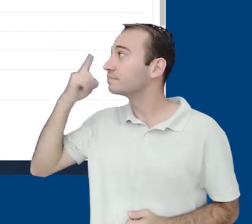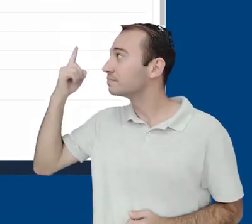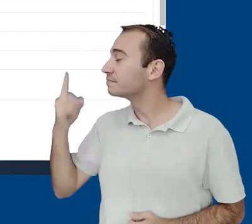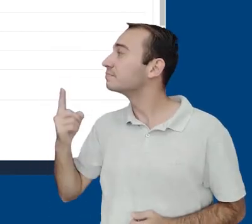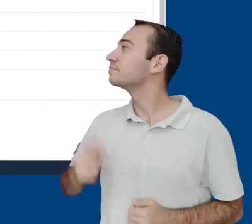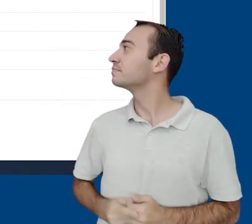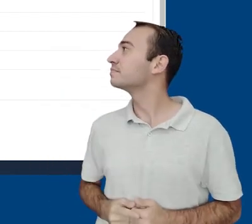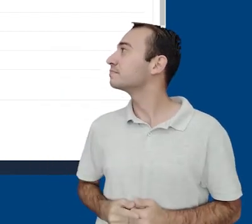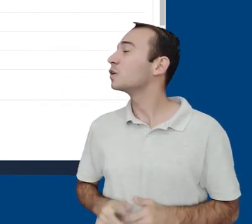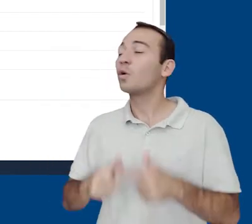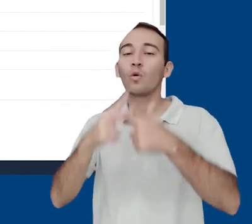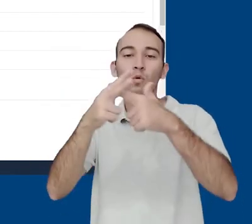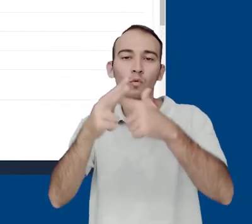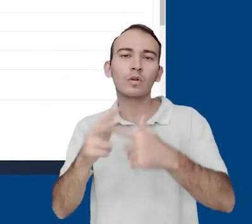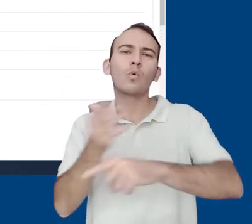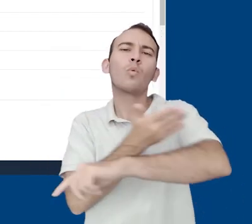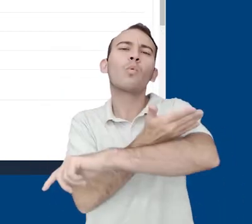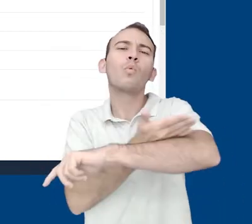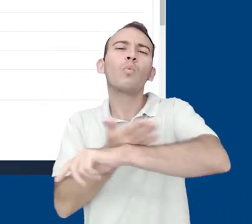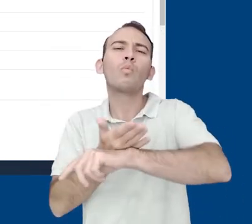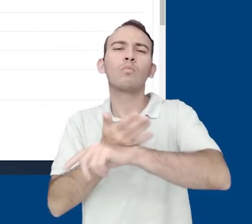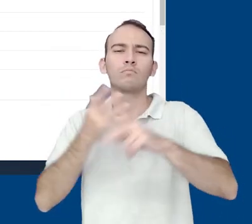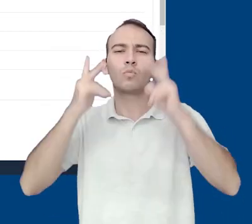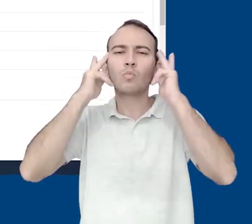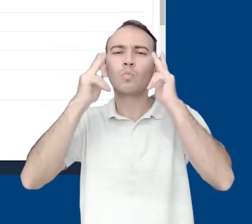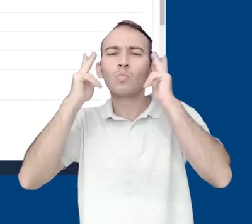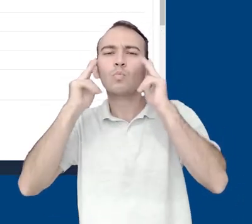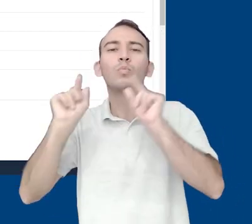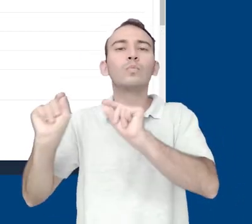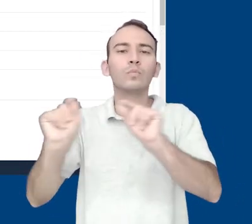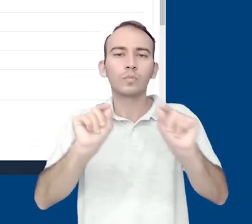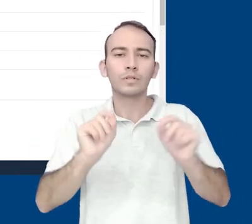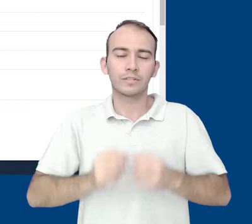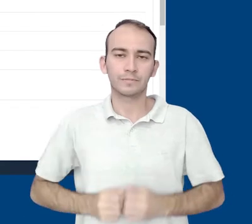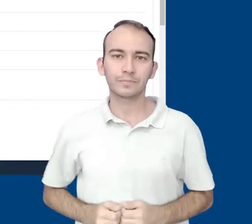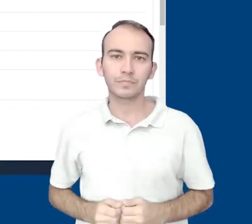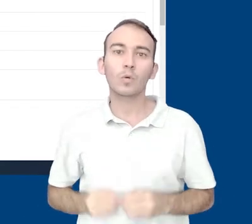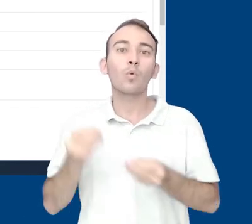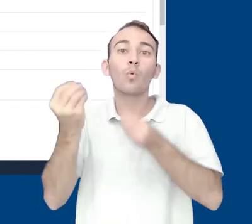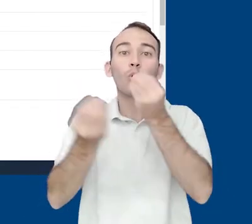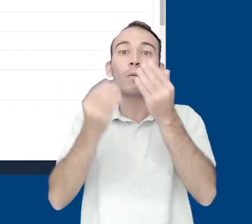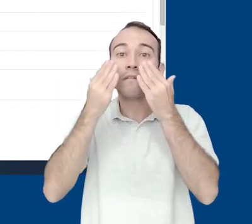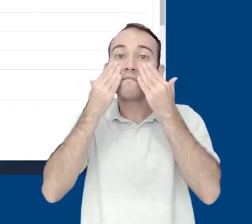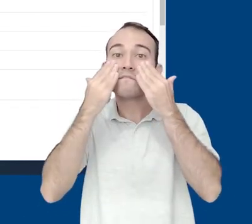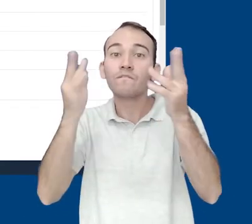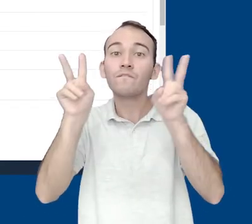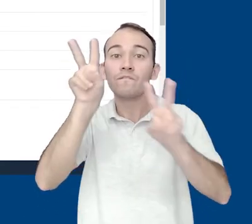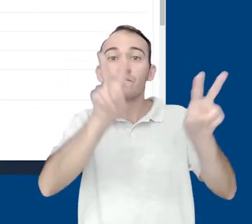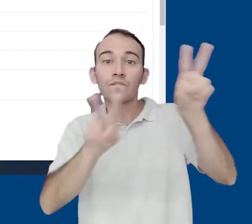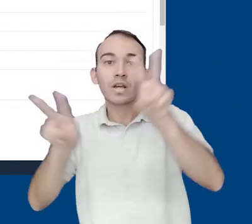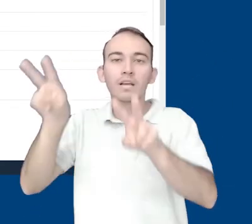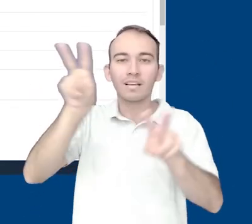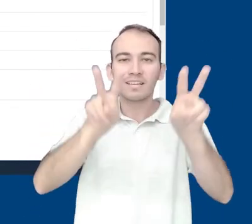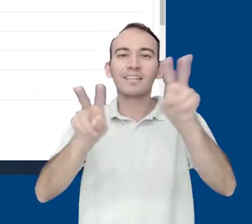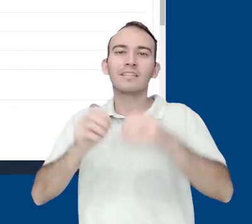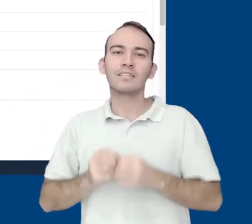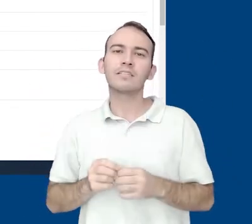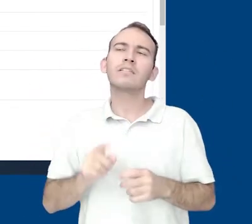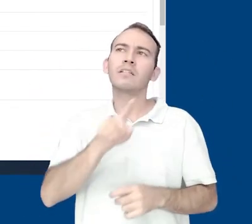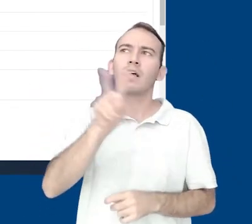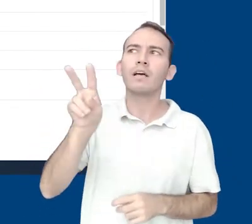configurações comuns, onde é possível escolher a visibilidade desse recurso, basicamente se ele vai estar